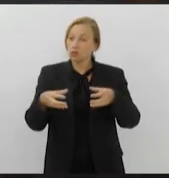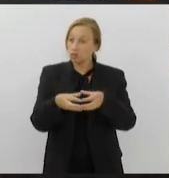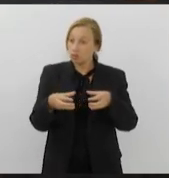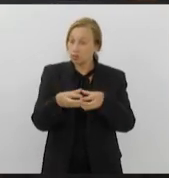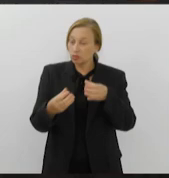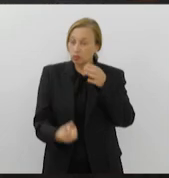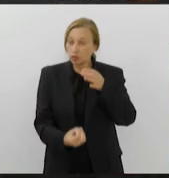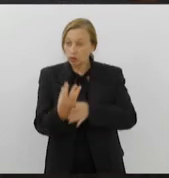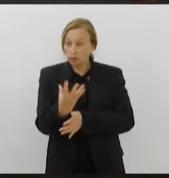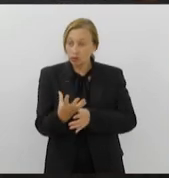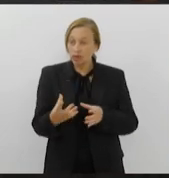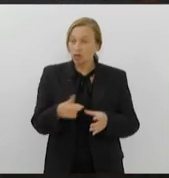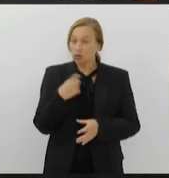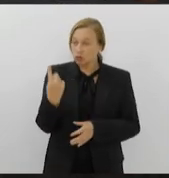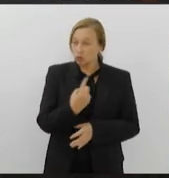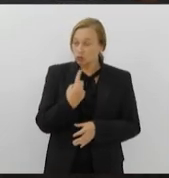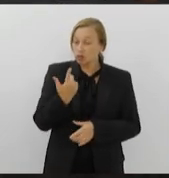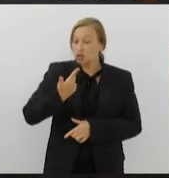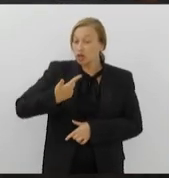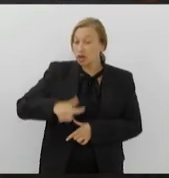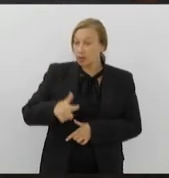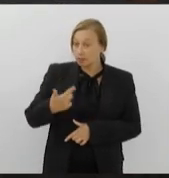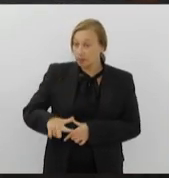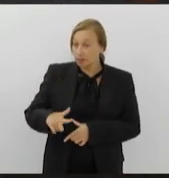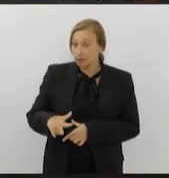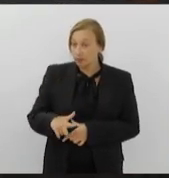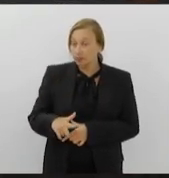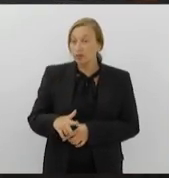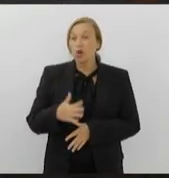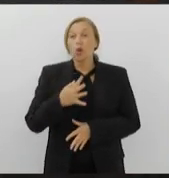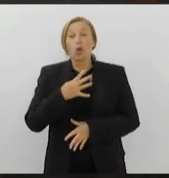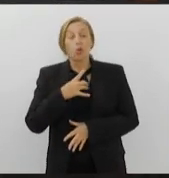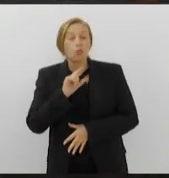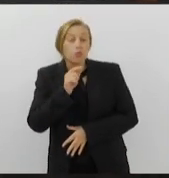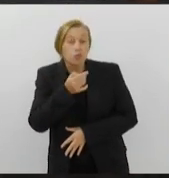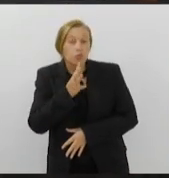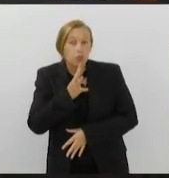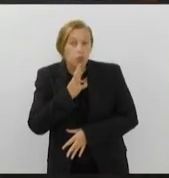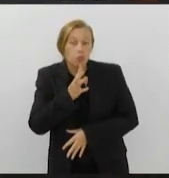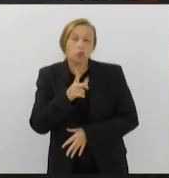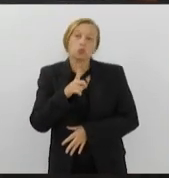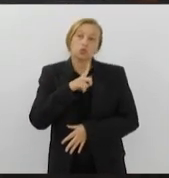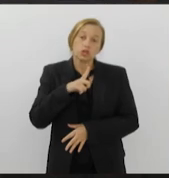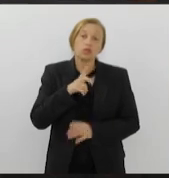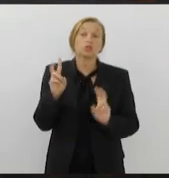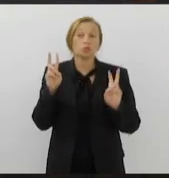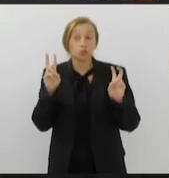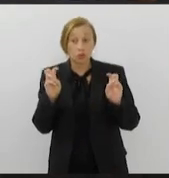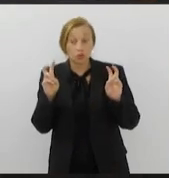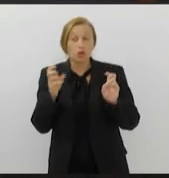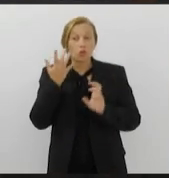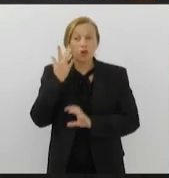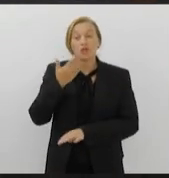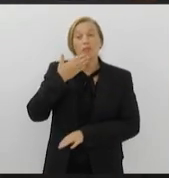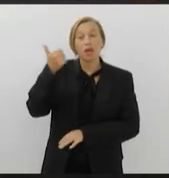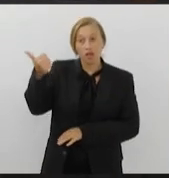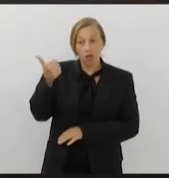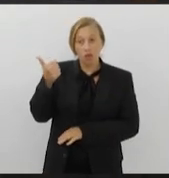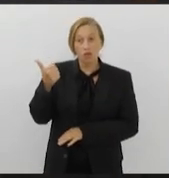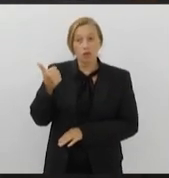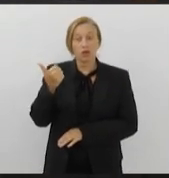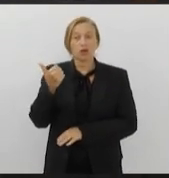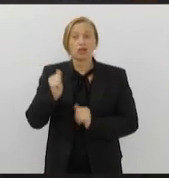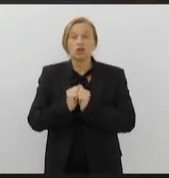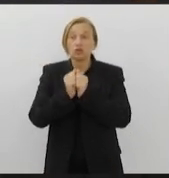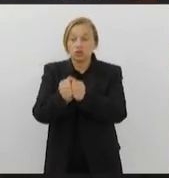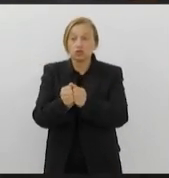também, de forma, repito, no pouco que eu estou sabendo razoavelmente da questão, eu acho que o melhor entendimento é tentar junto